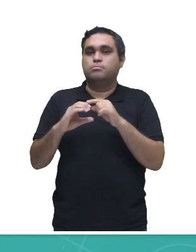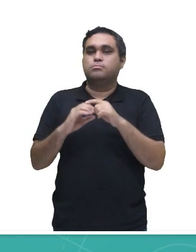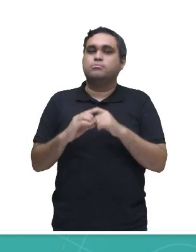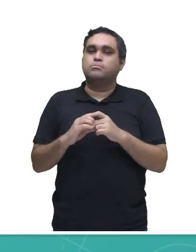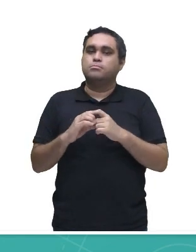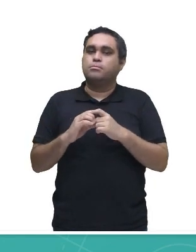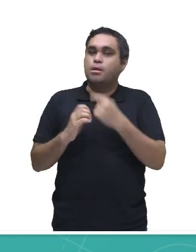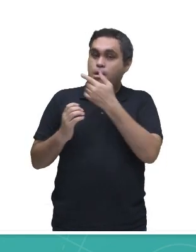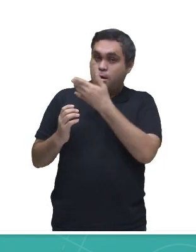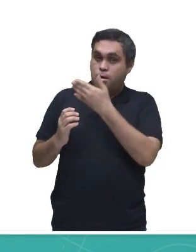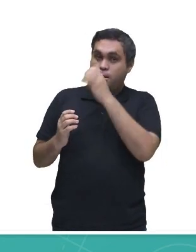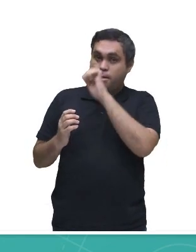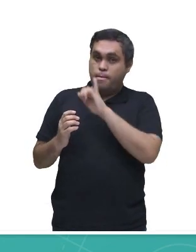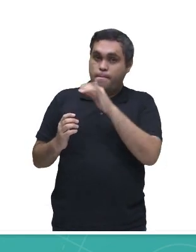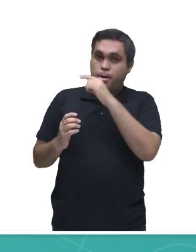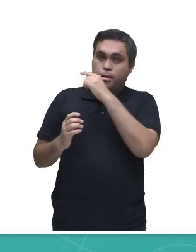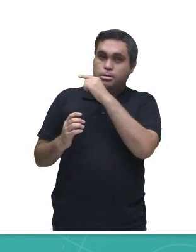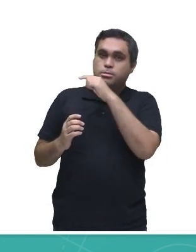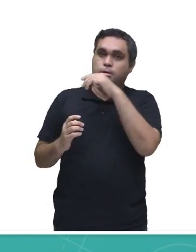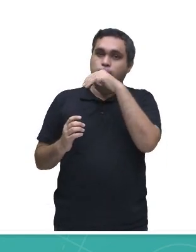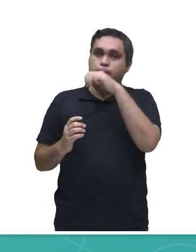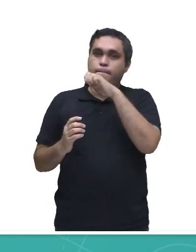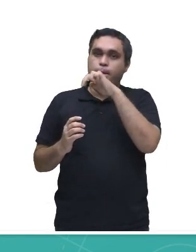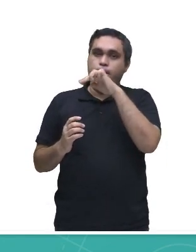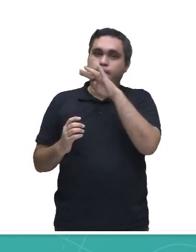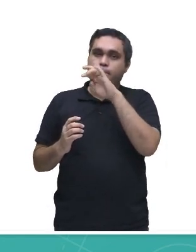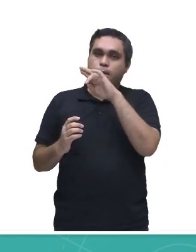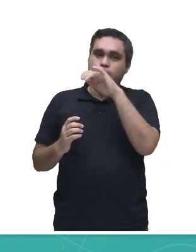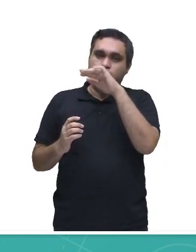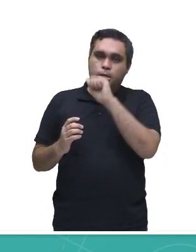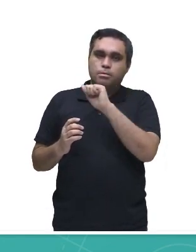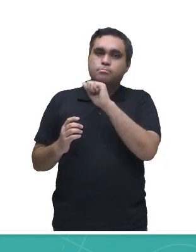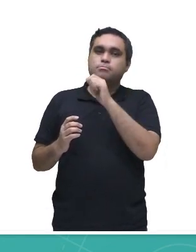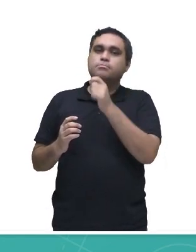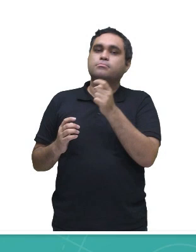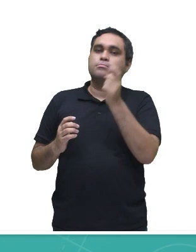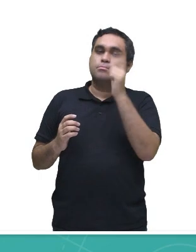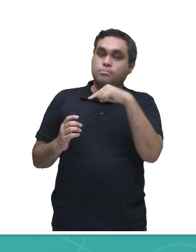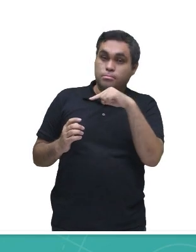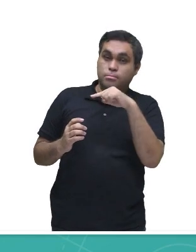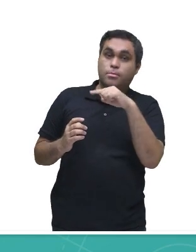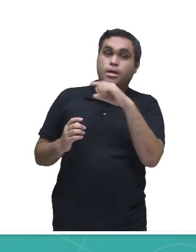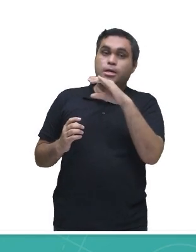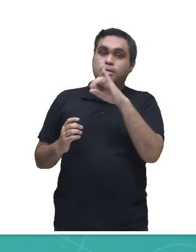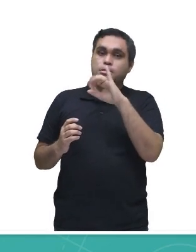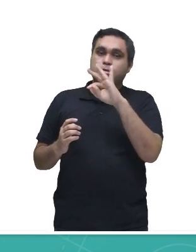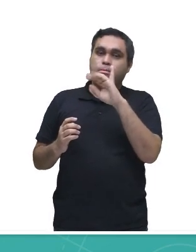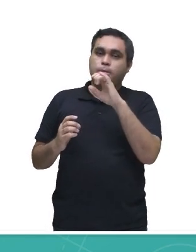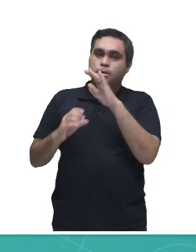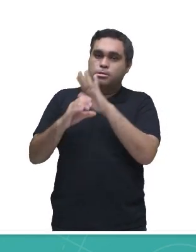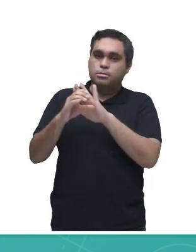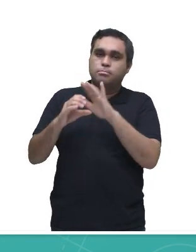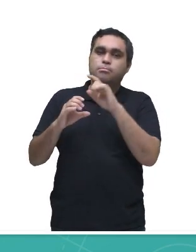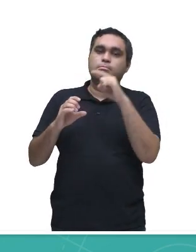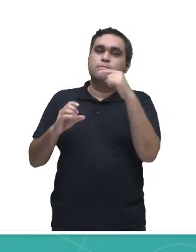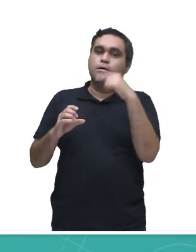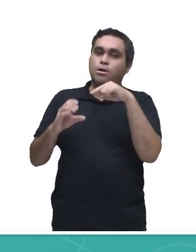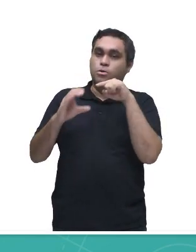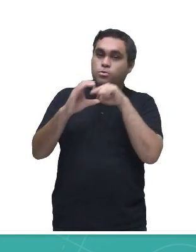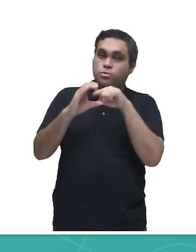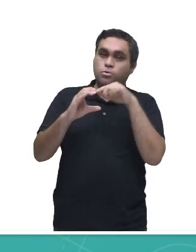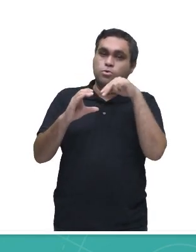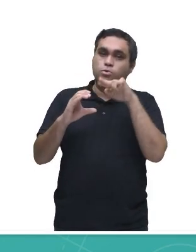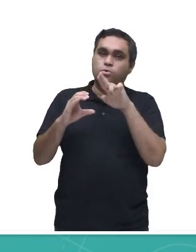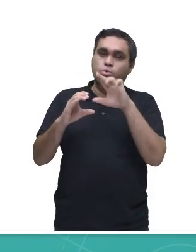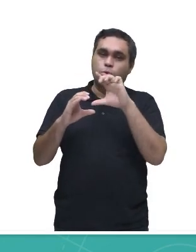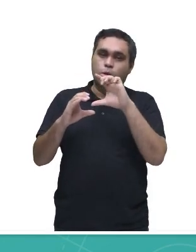que é a membrana, né, o citoplasma é o que preenche a célula, né, e o núcleo. Muito bem.